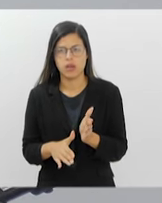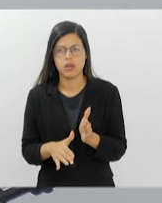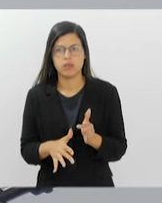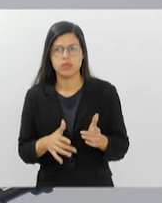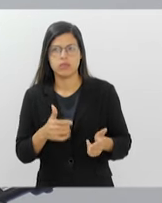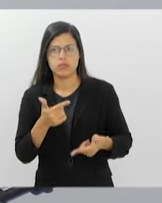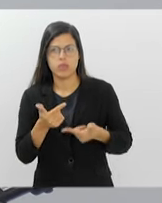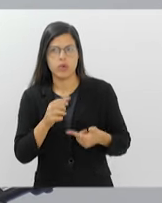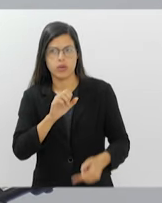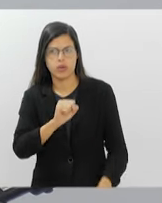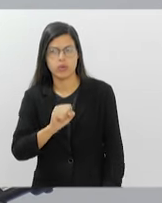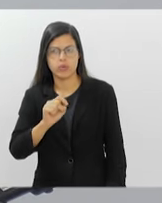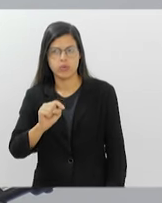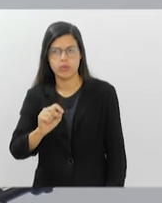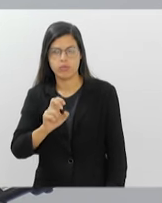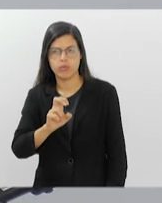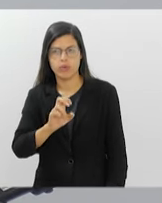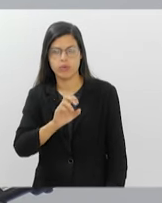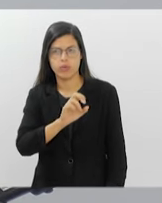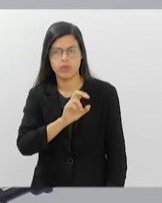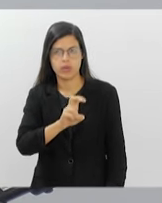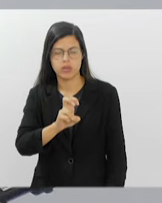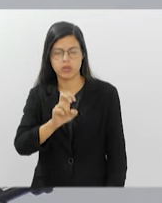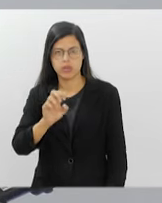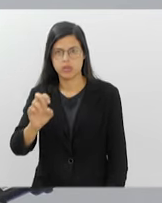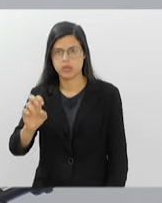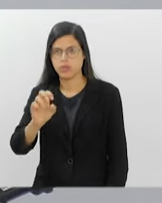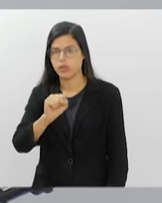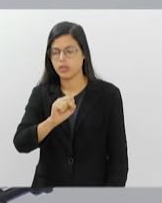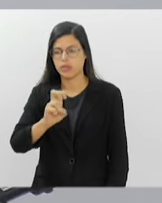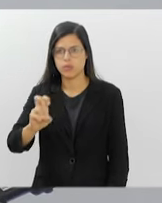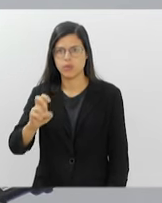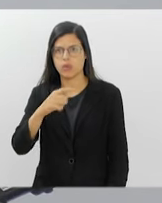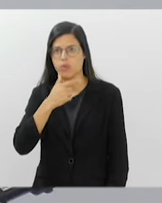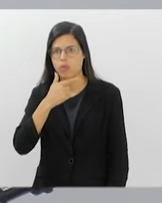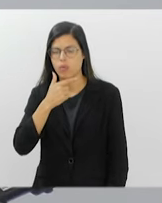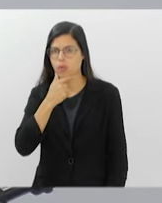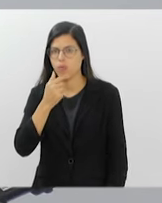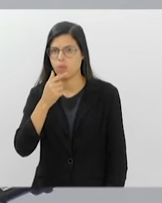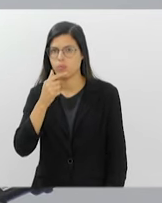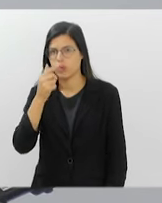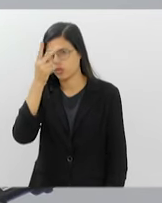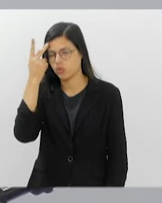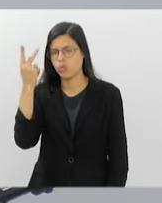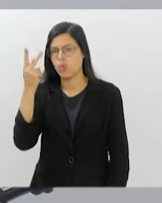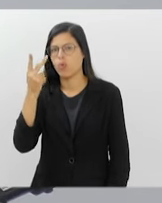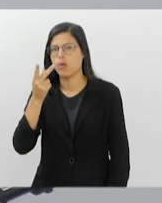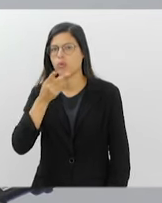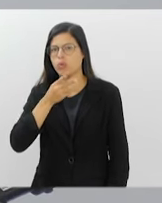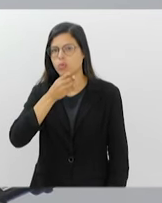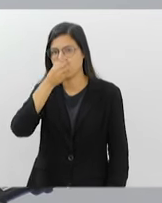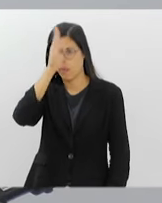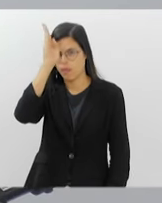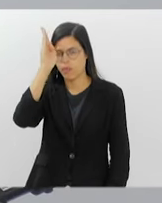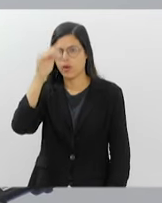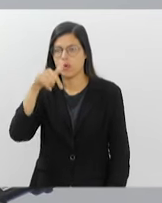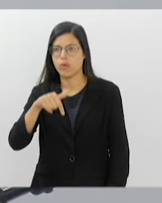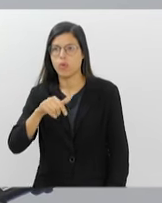8075 homens só das forças de segurança e bombeiro veja bem